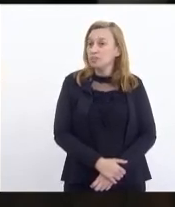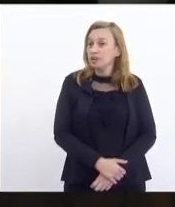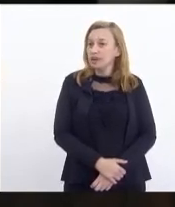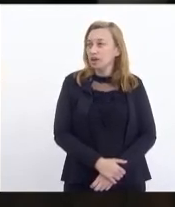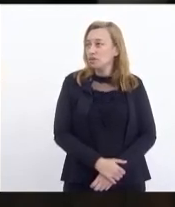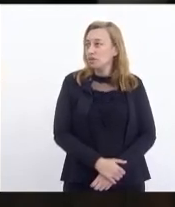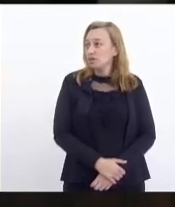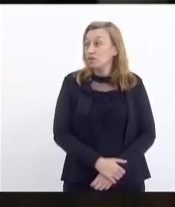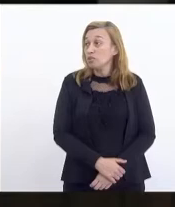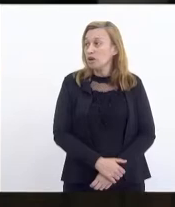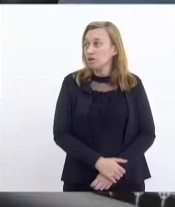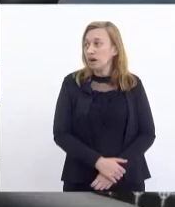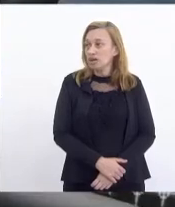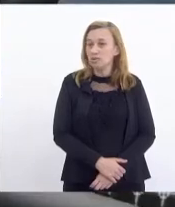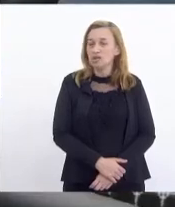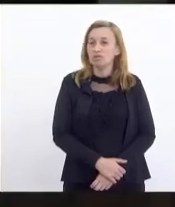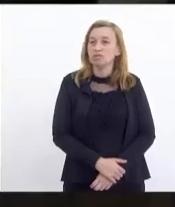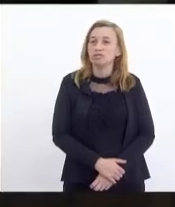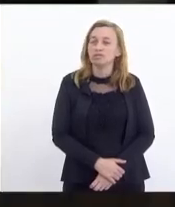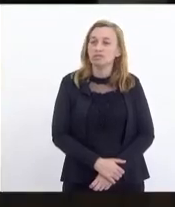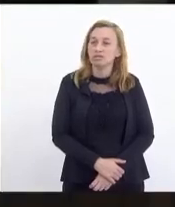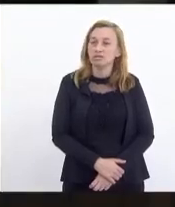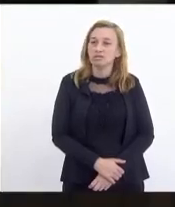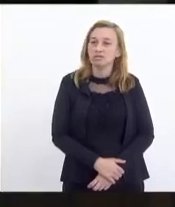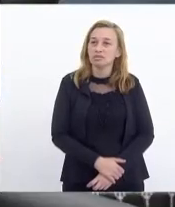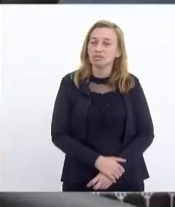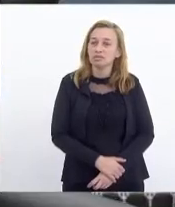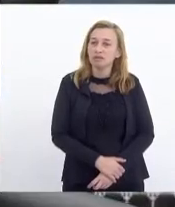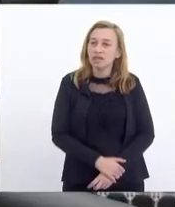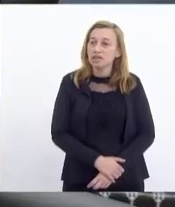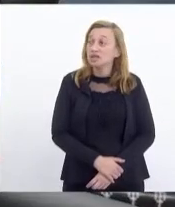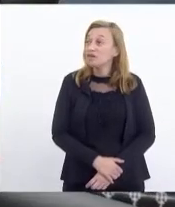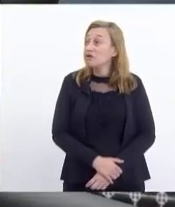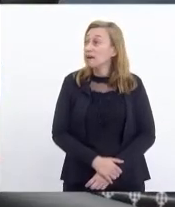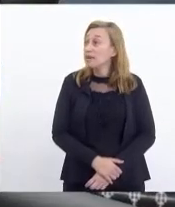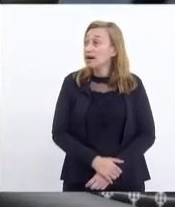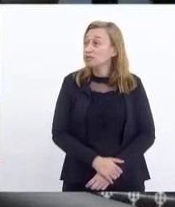ar. Está sem som, Coronel.